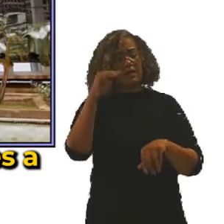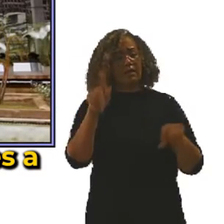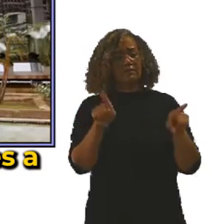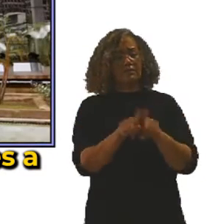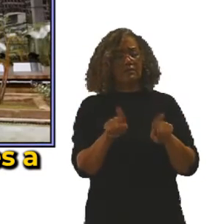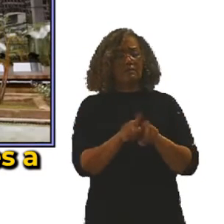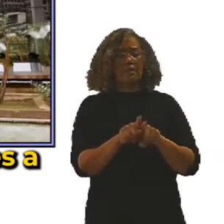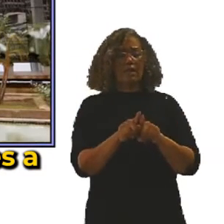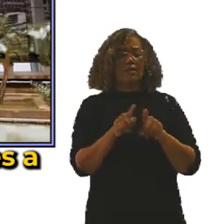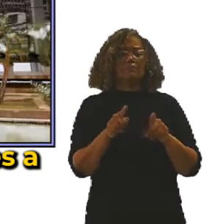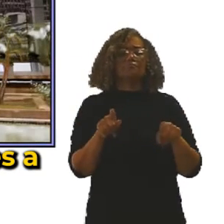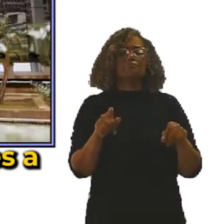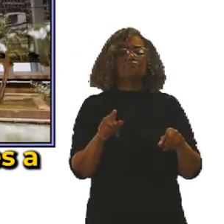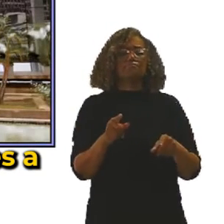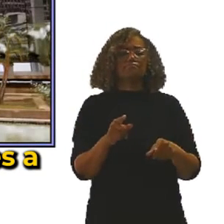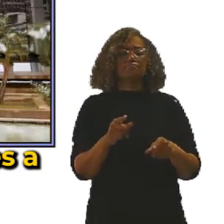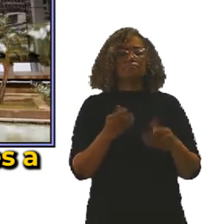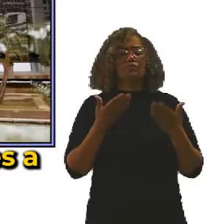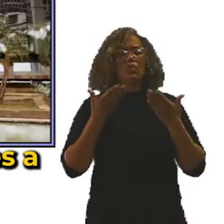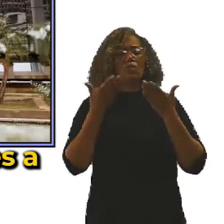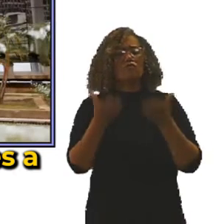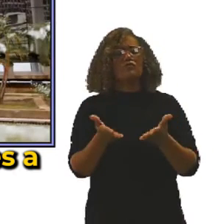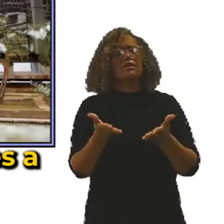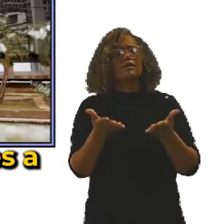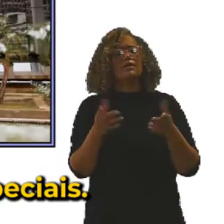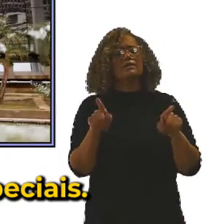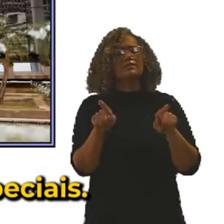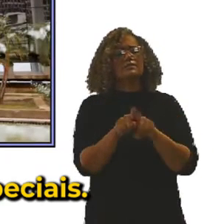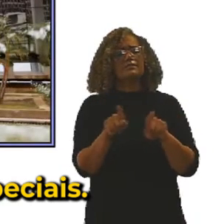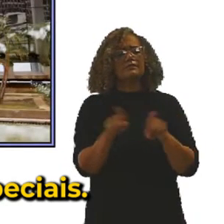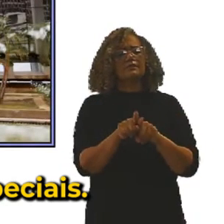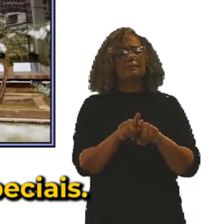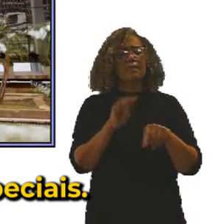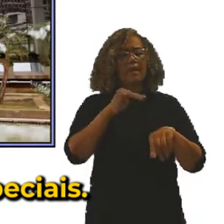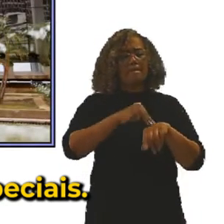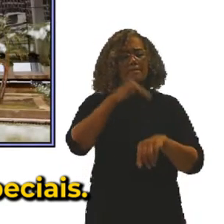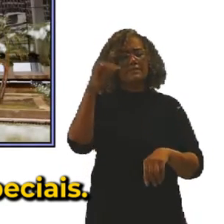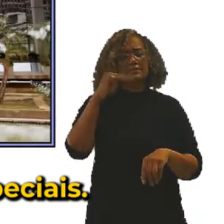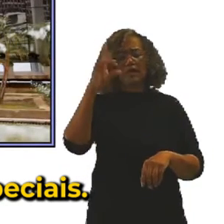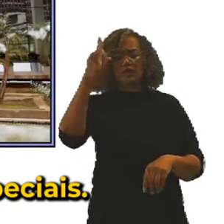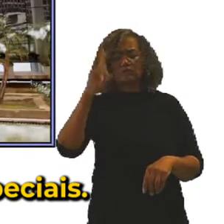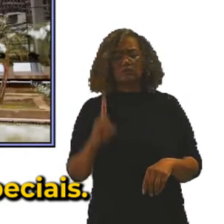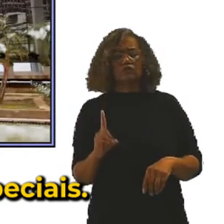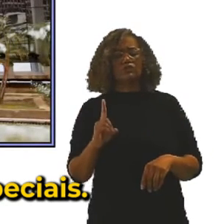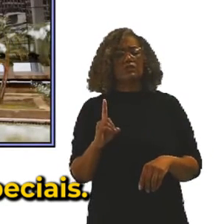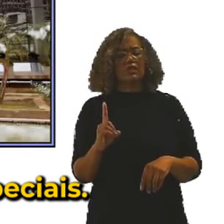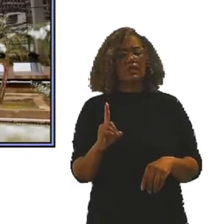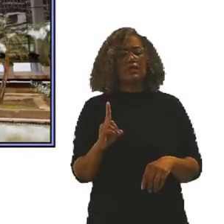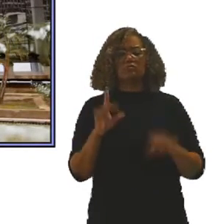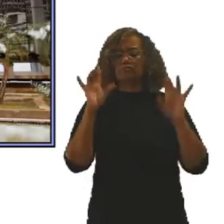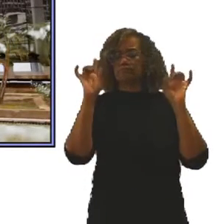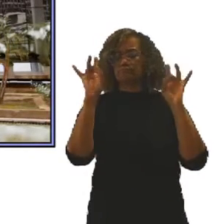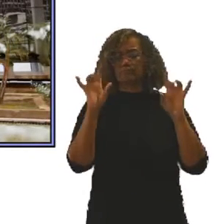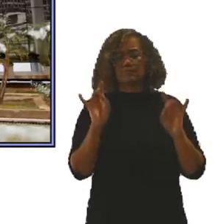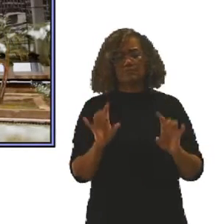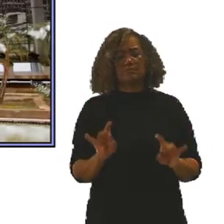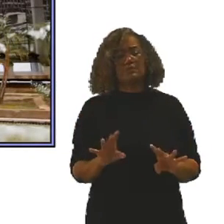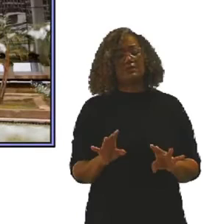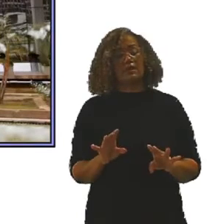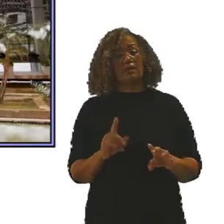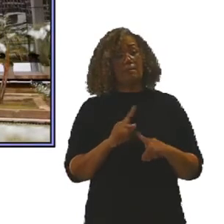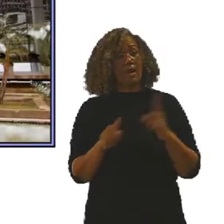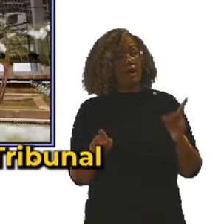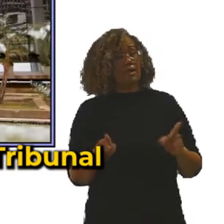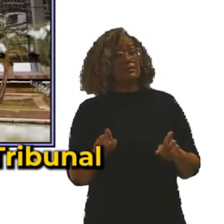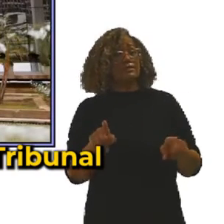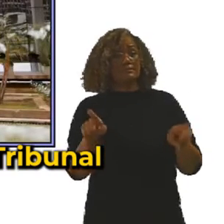também oferece aos nossos juízes a possibilidade de cursarem um mestrado em Direito em condições especiais. Mas não é só